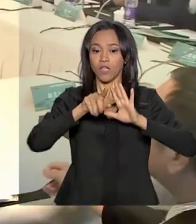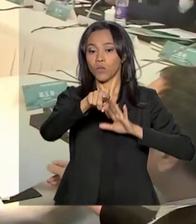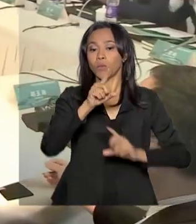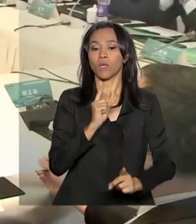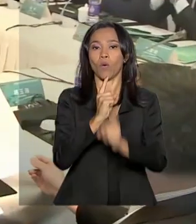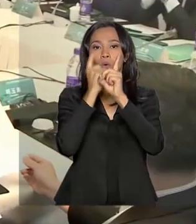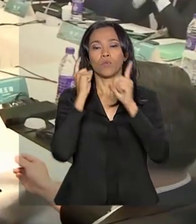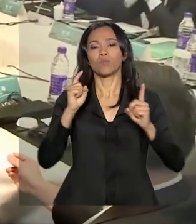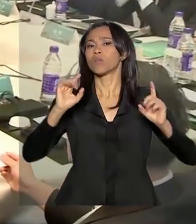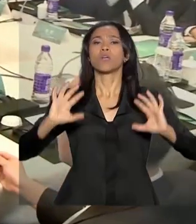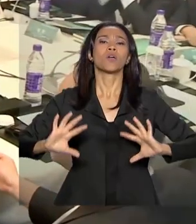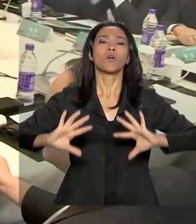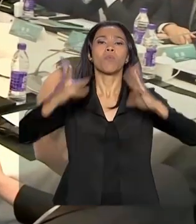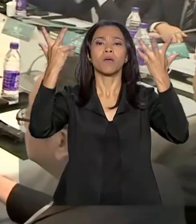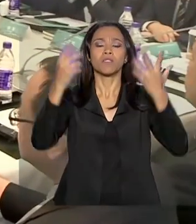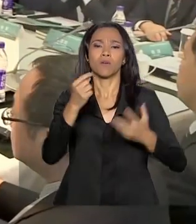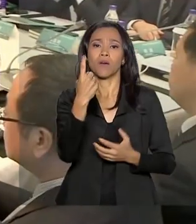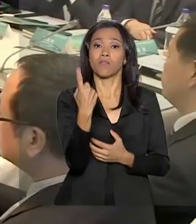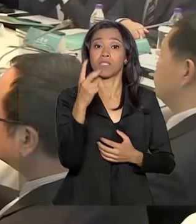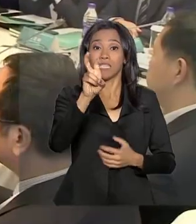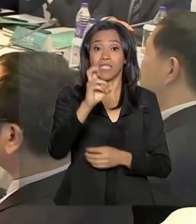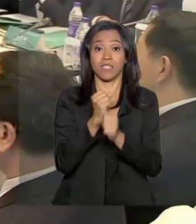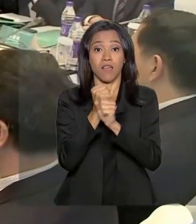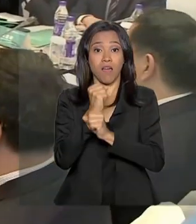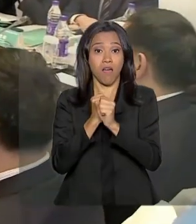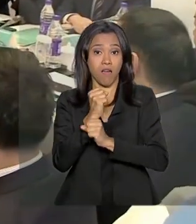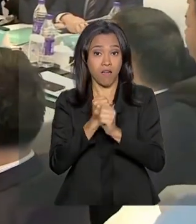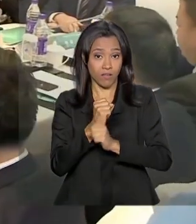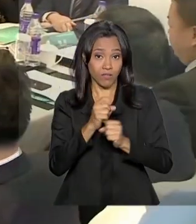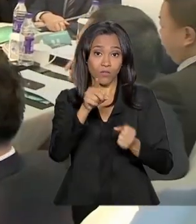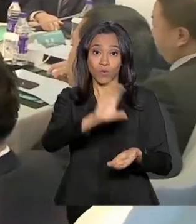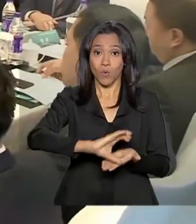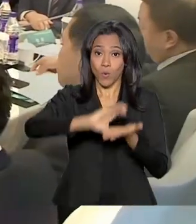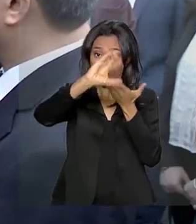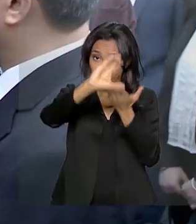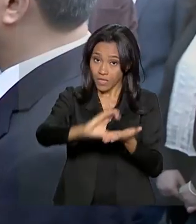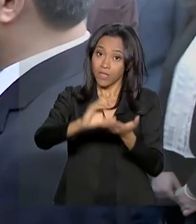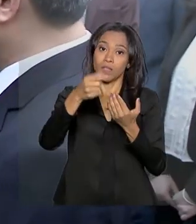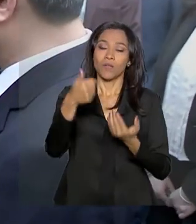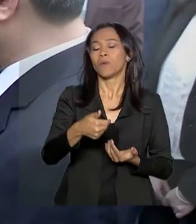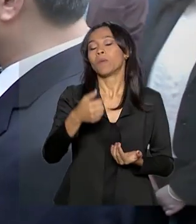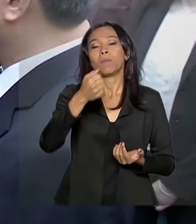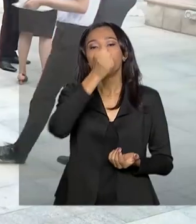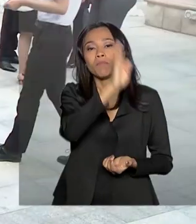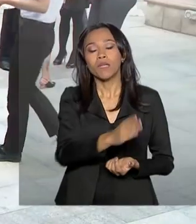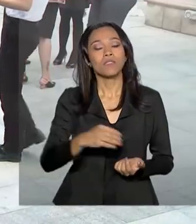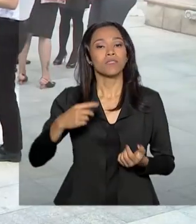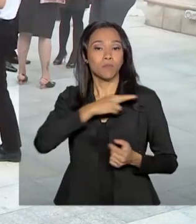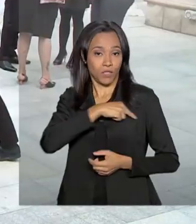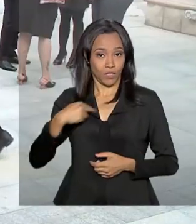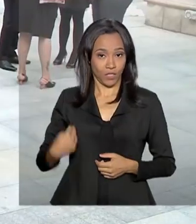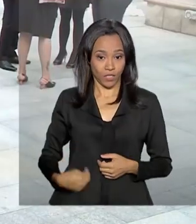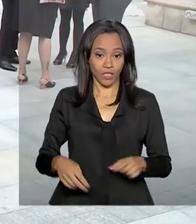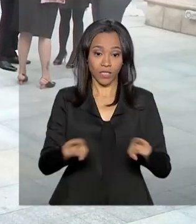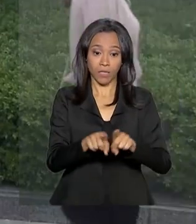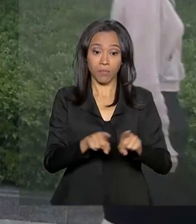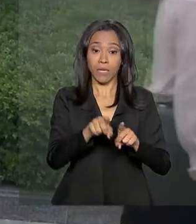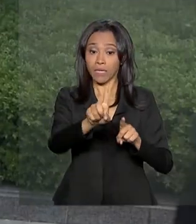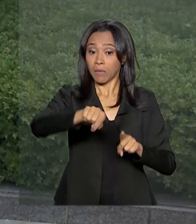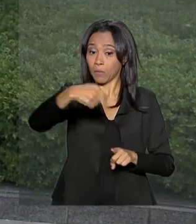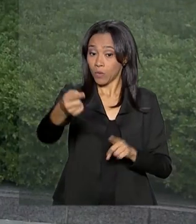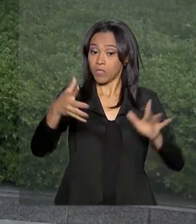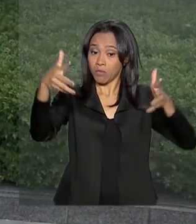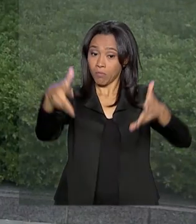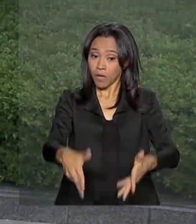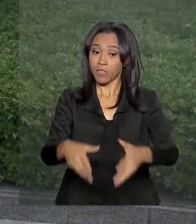em comemoração aos 15 anos do Conselho Empresarial Brasil e China. O vice-presidente também participou de um evento do